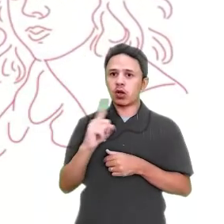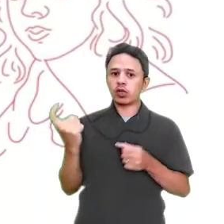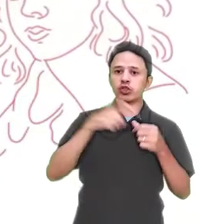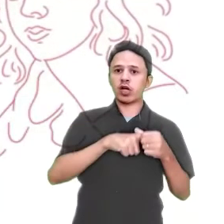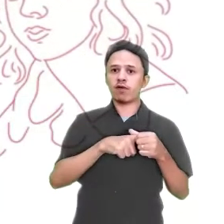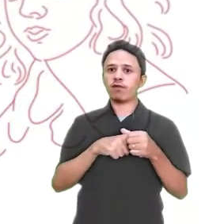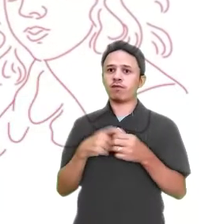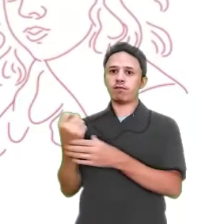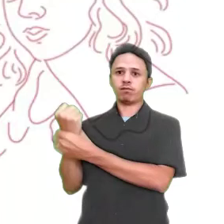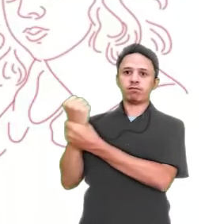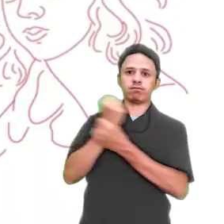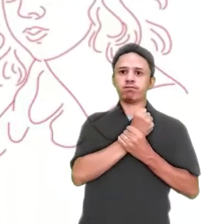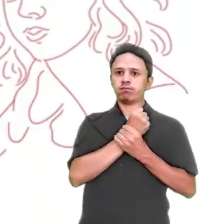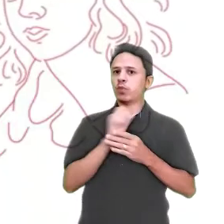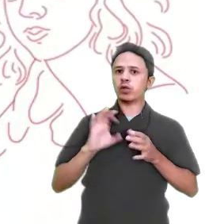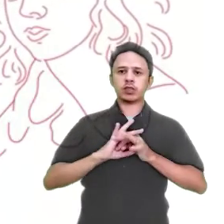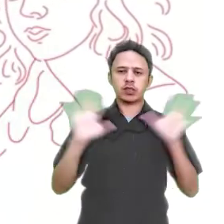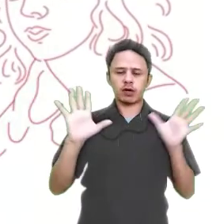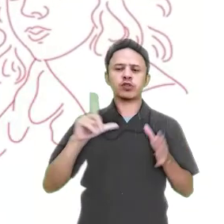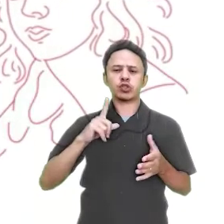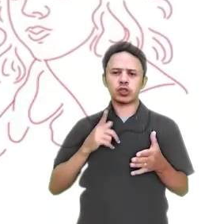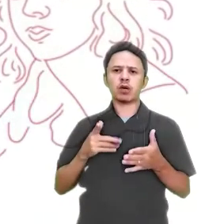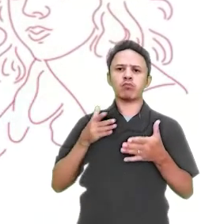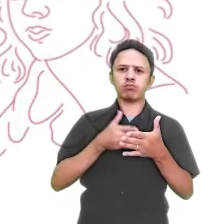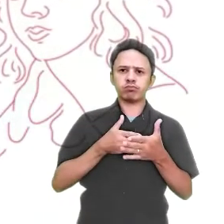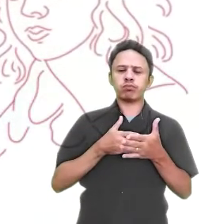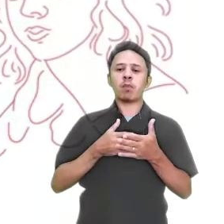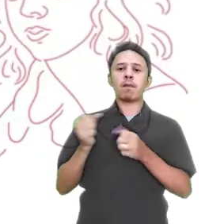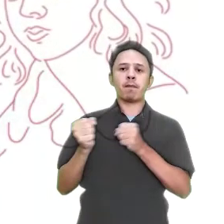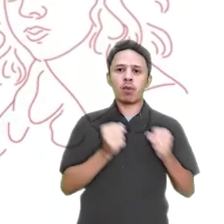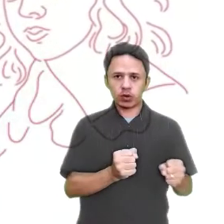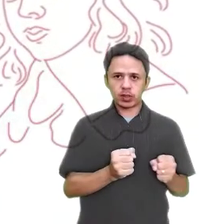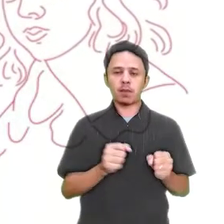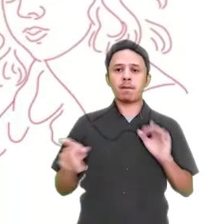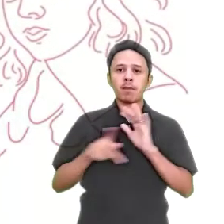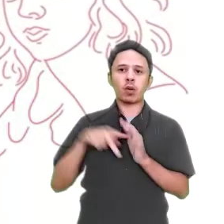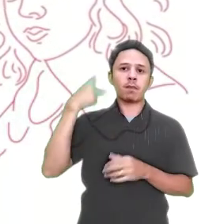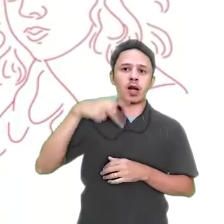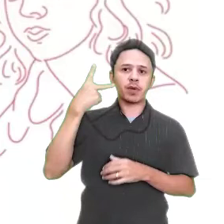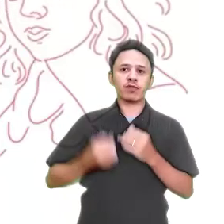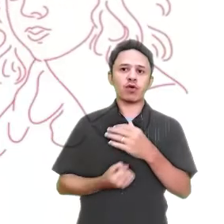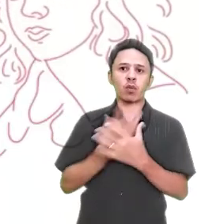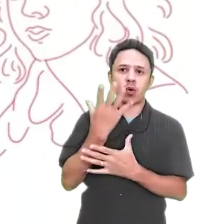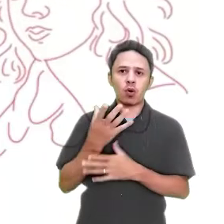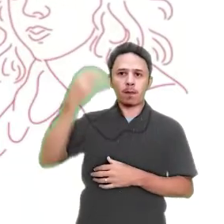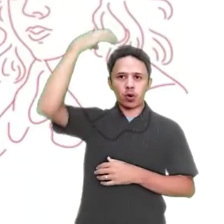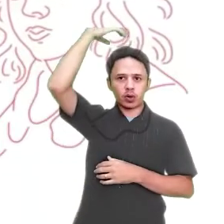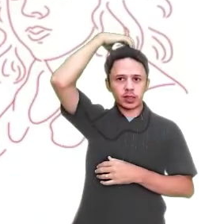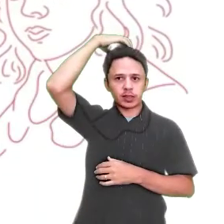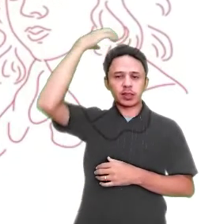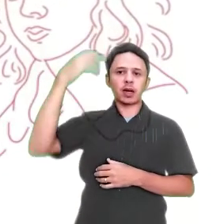retorno ao absolutismo. Os reis passaram a ter o poder restrito e o poder de decisão política se concentrou no parlamento, formando assim uma